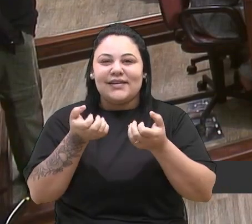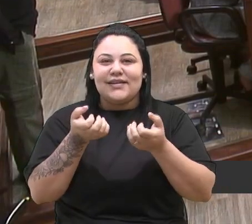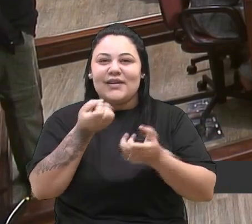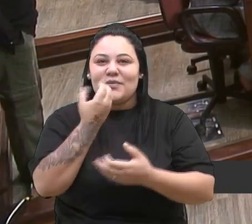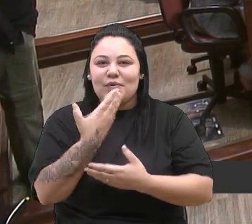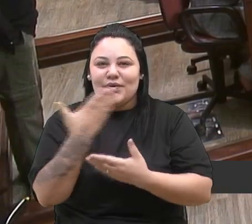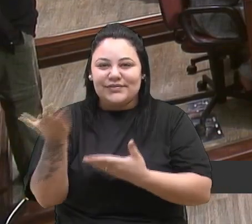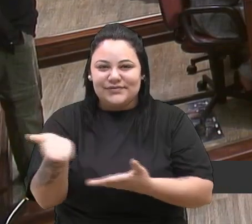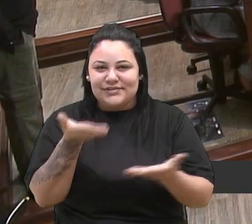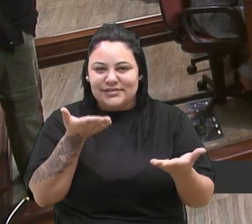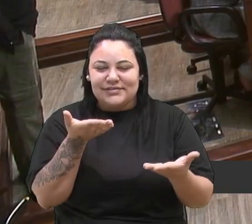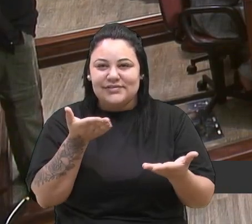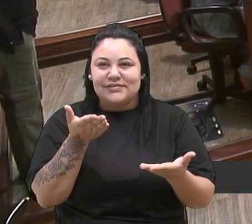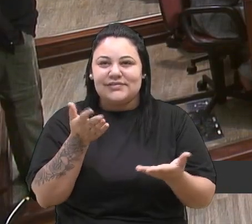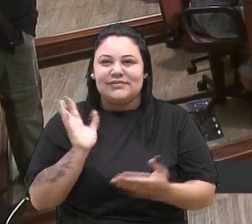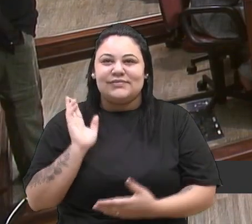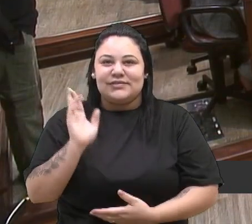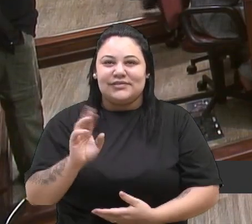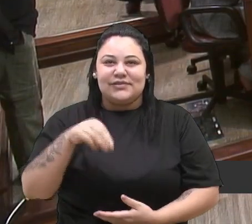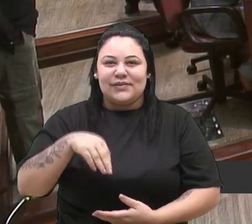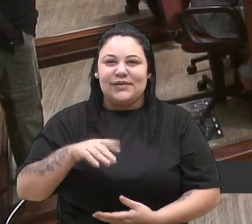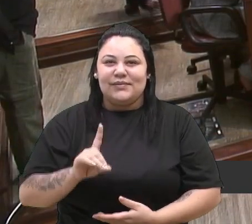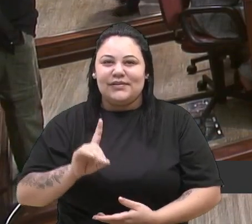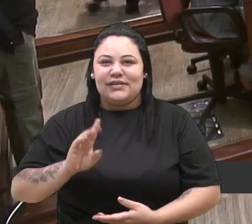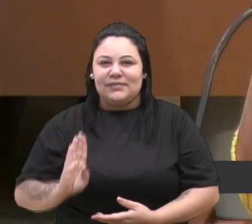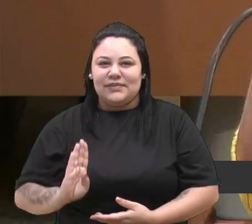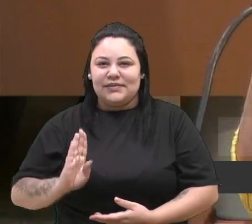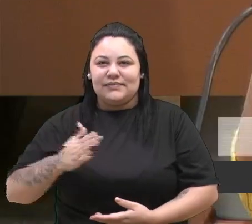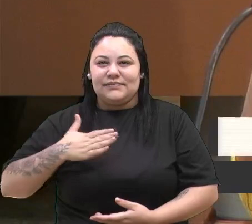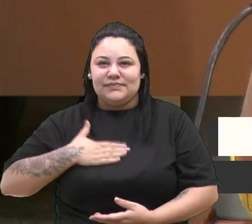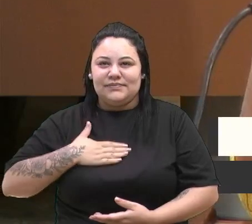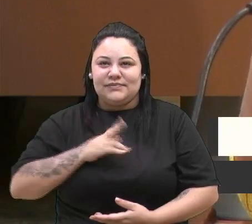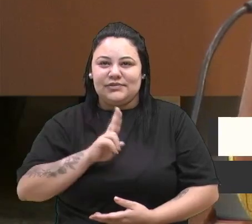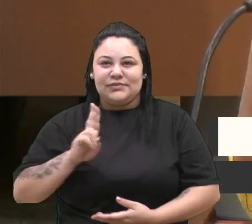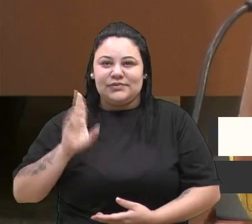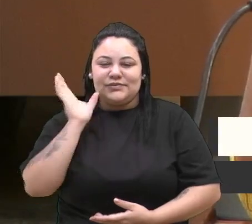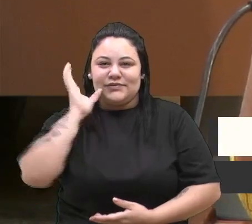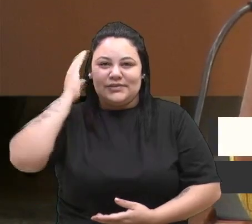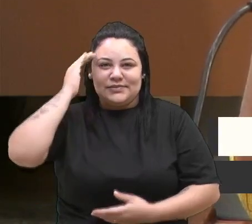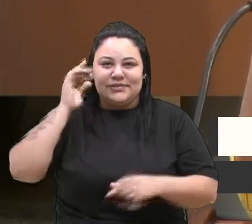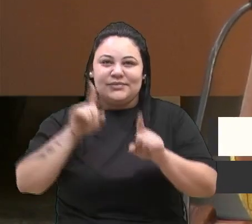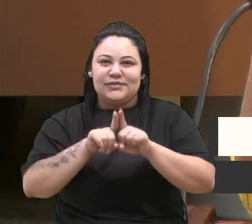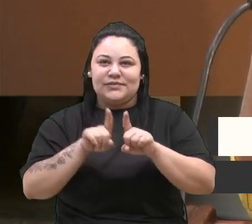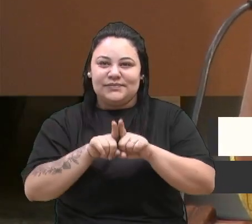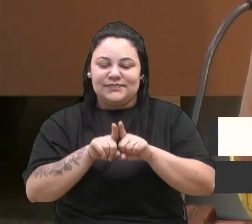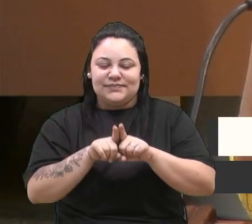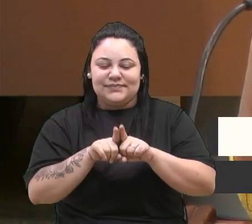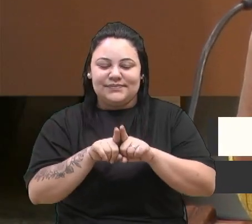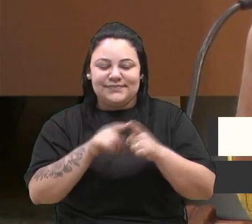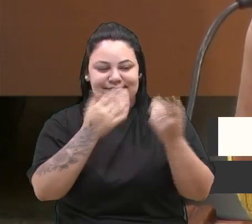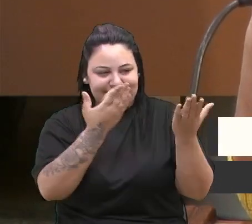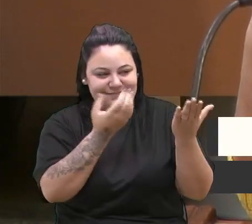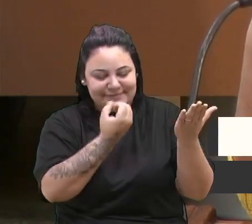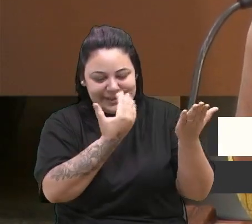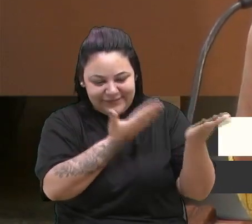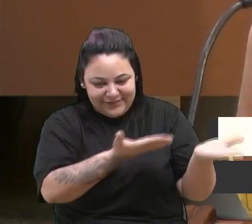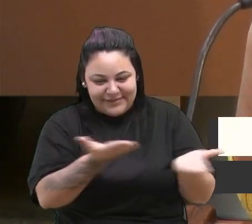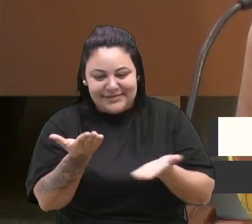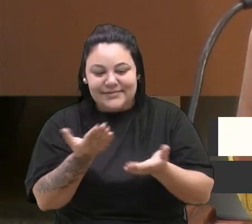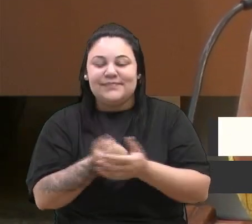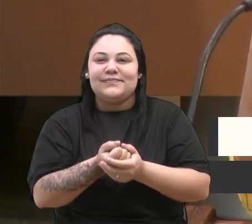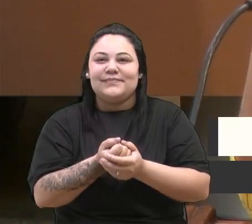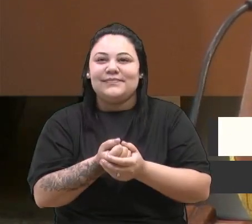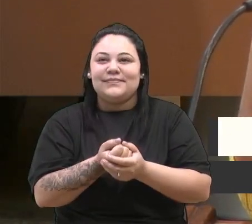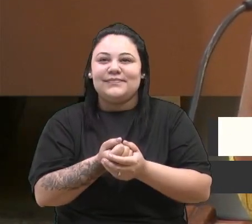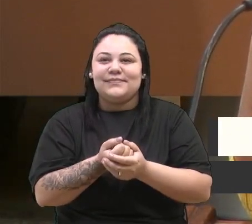da bancada do MDB, em meu nome do vereador Felipe Gremelmaier. Isabel, seja bem-vinda. Para nós é uma grande